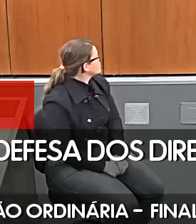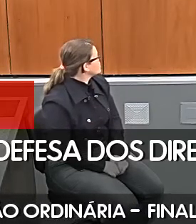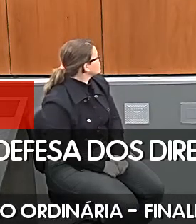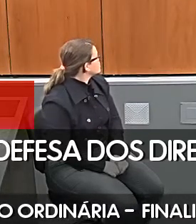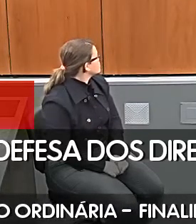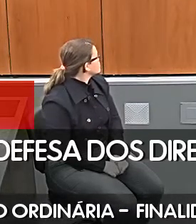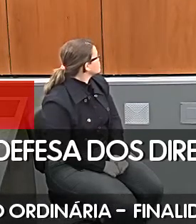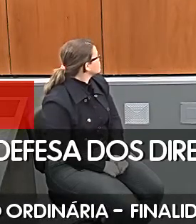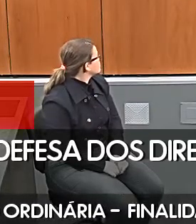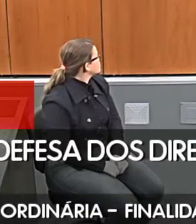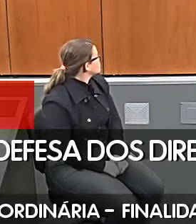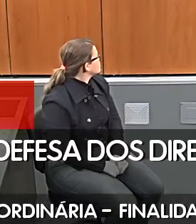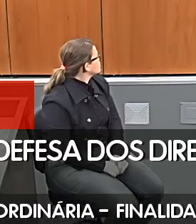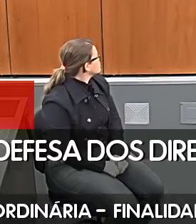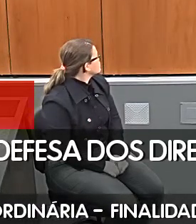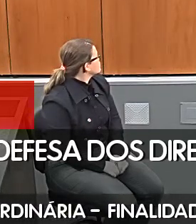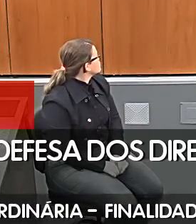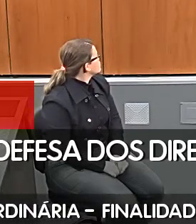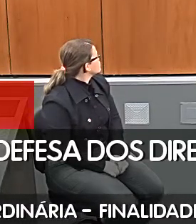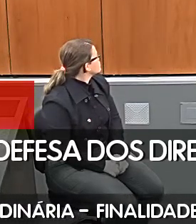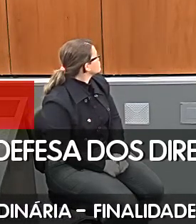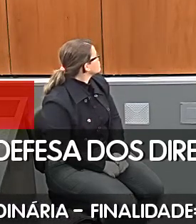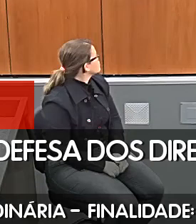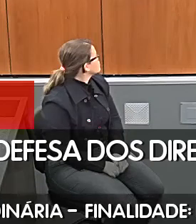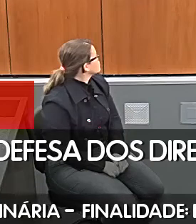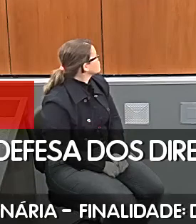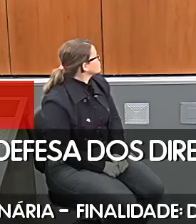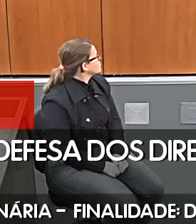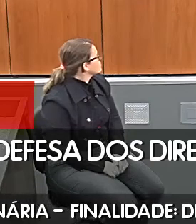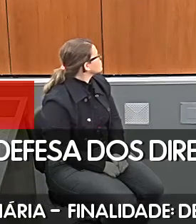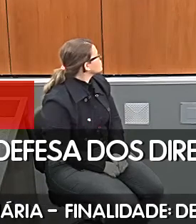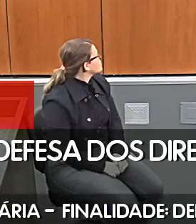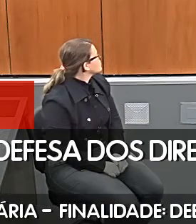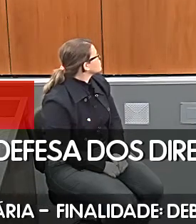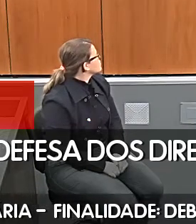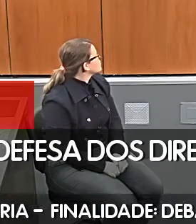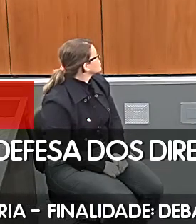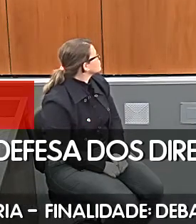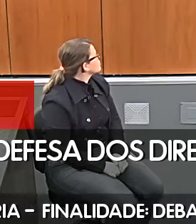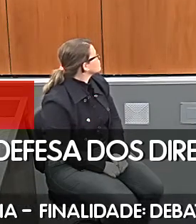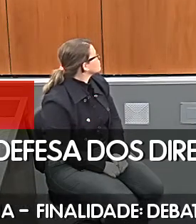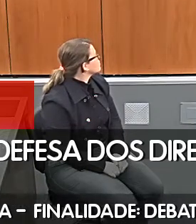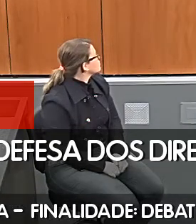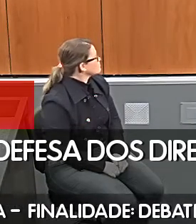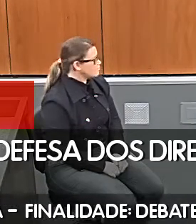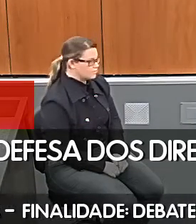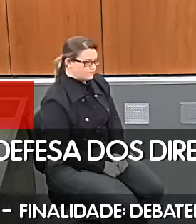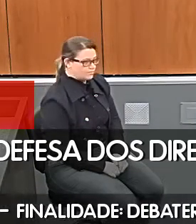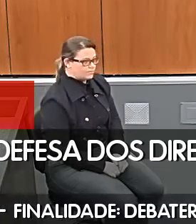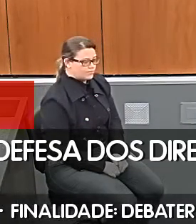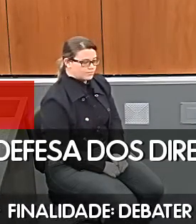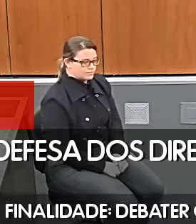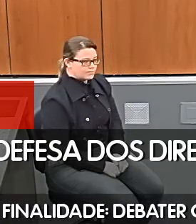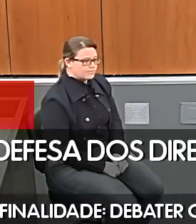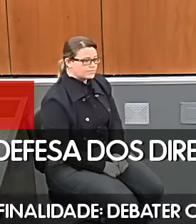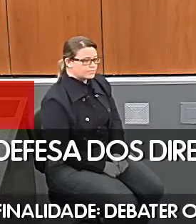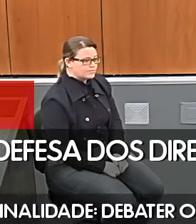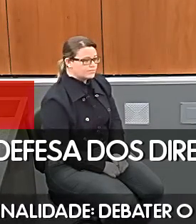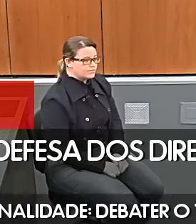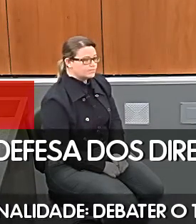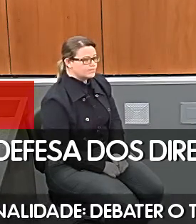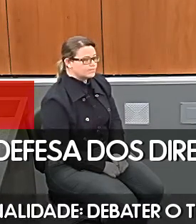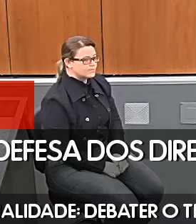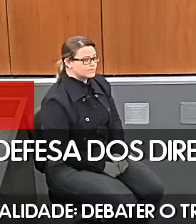Vitor. Ela diz que essa lei não está sendo respeitada. O Estado ficaria encarregado. E nós temos